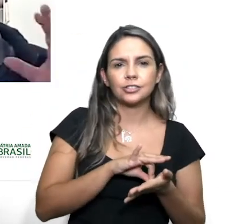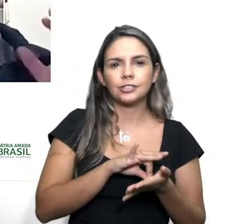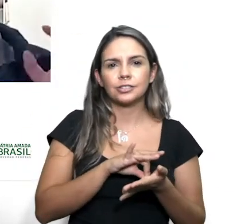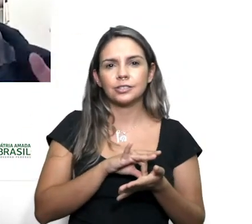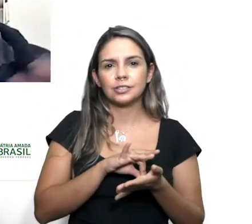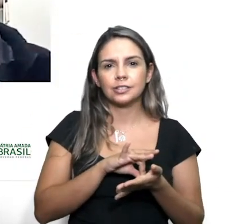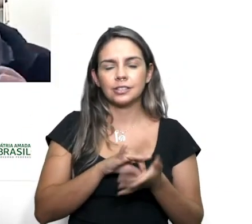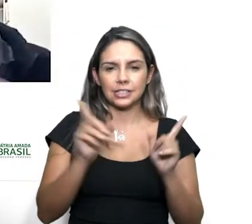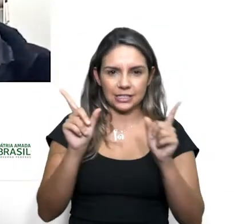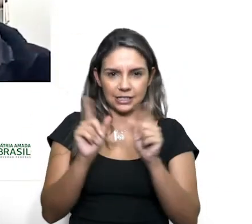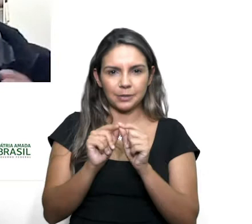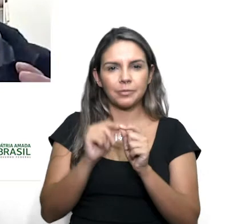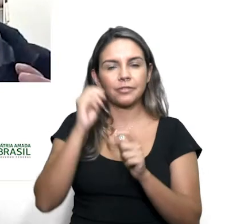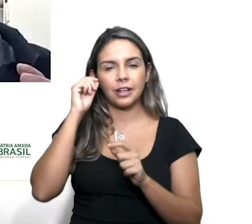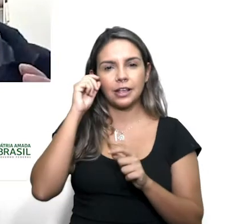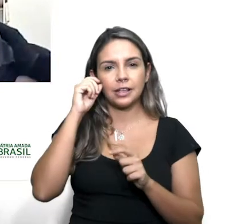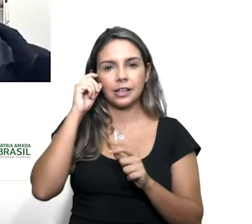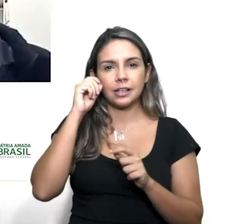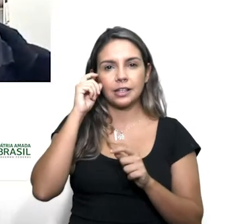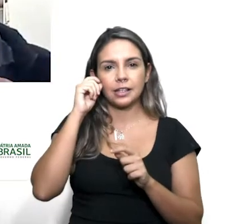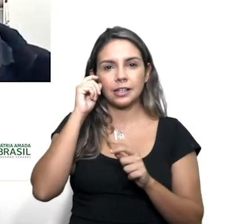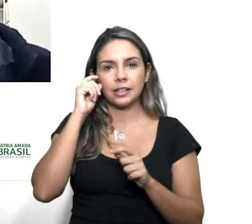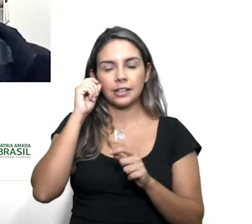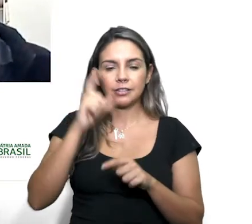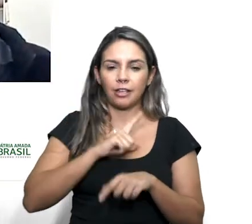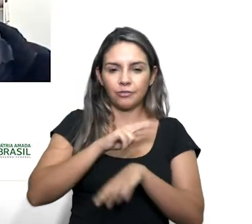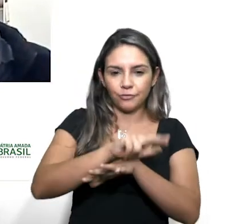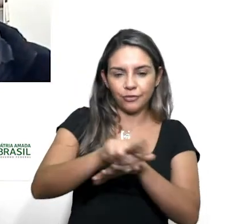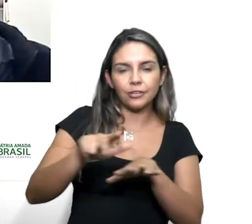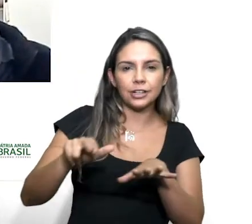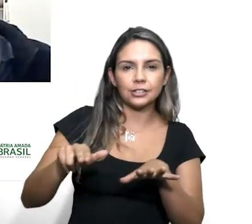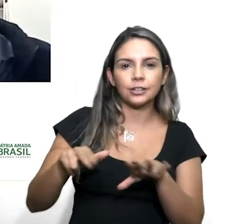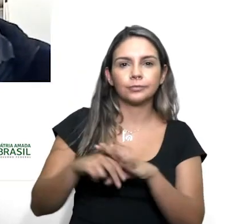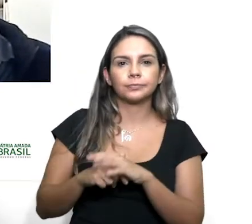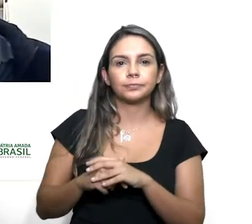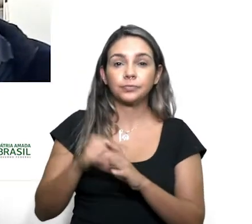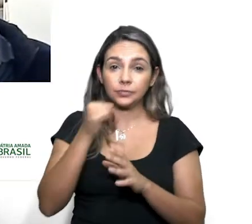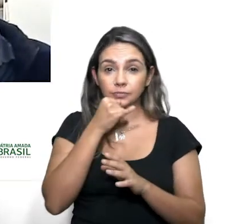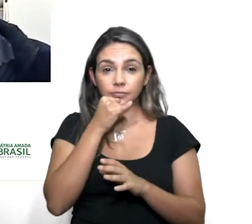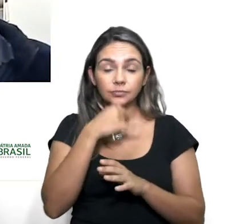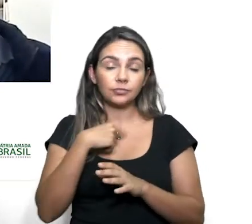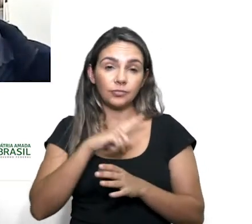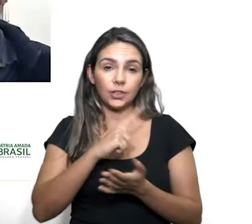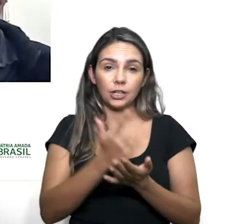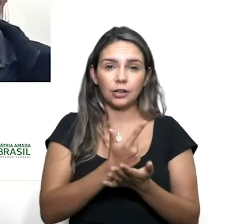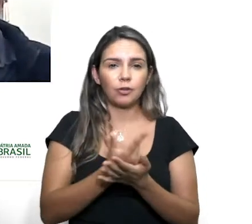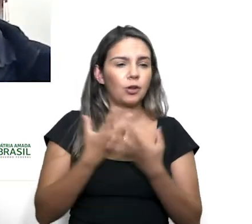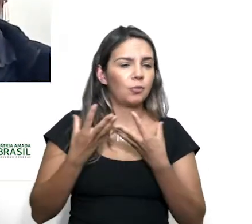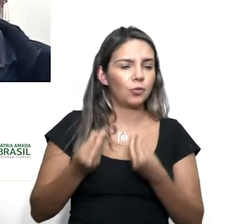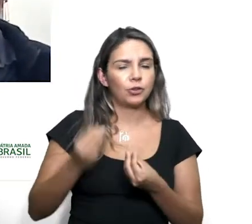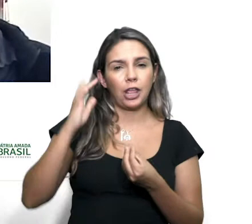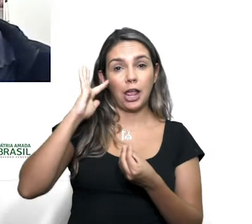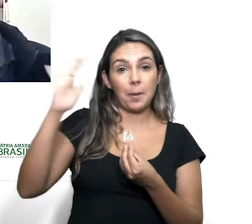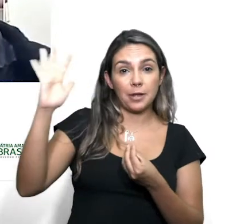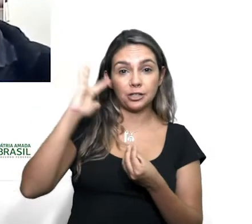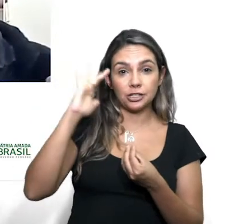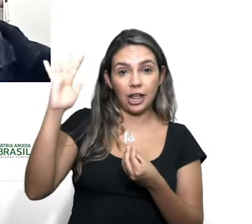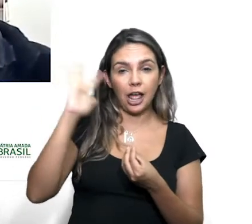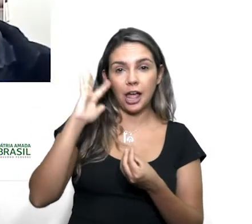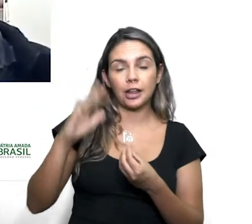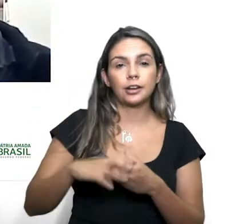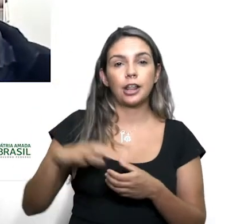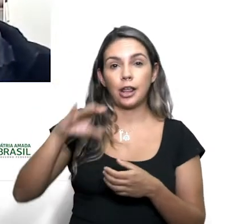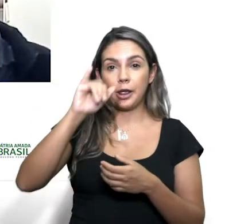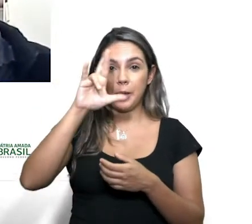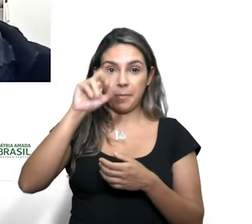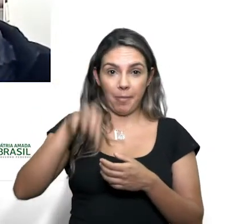para simplificarem, e há inúmeras variações no meio, não é? Mas, por exemplo, eu tenho livros muito do imaginário, o bairro é um